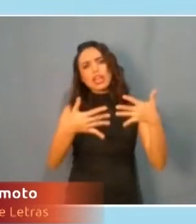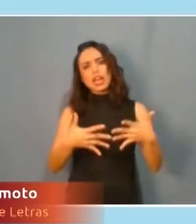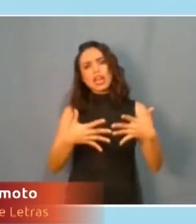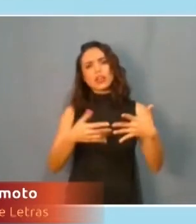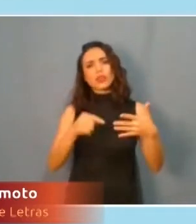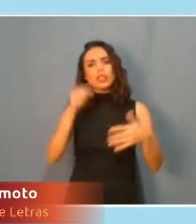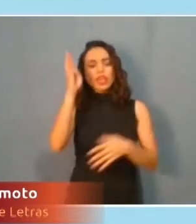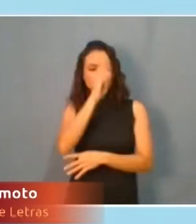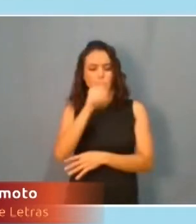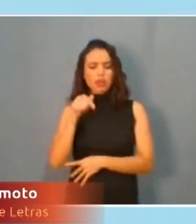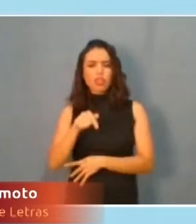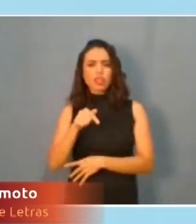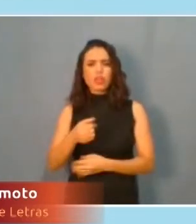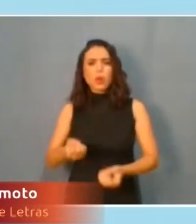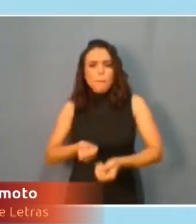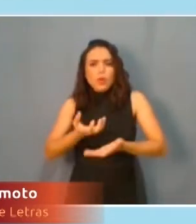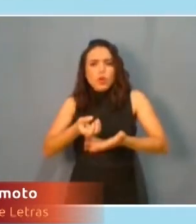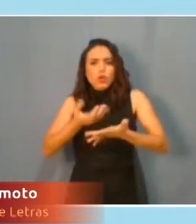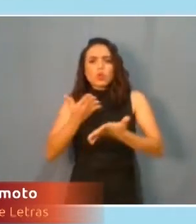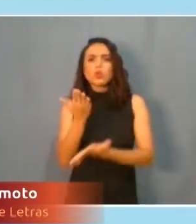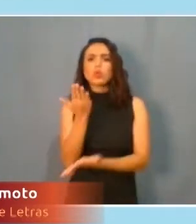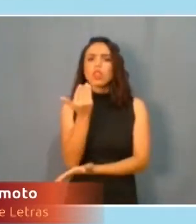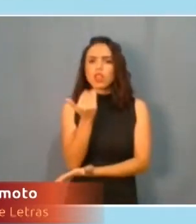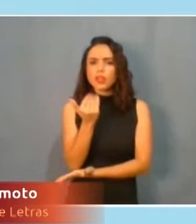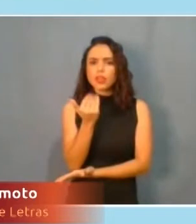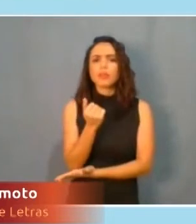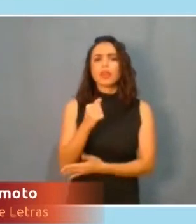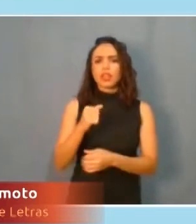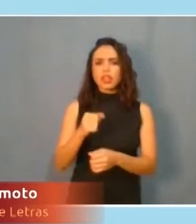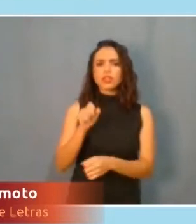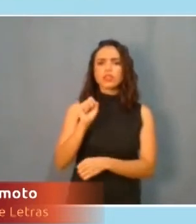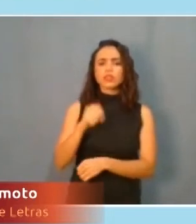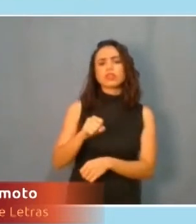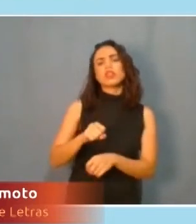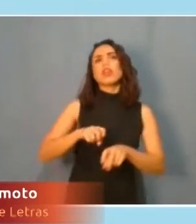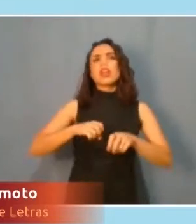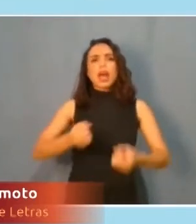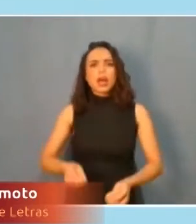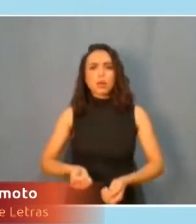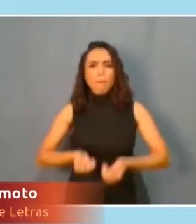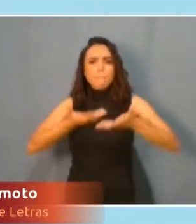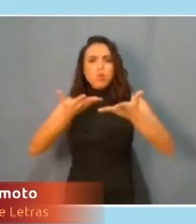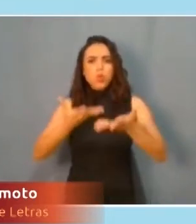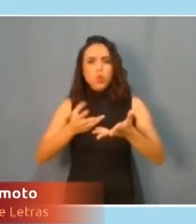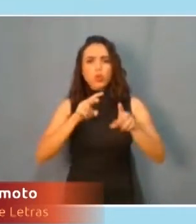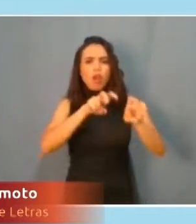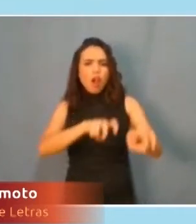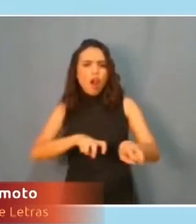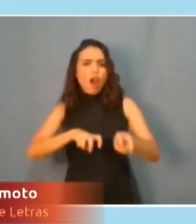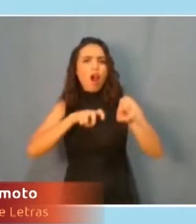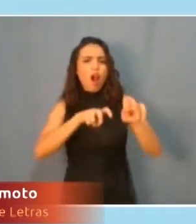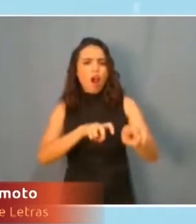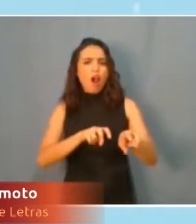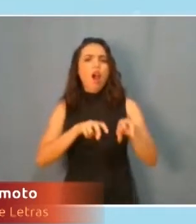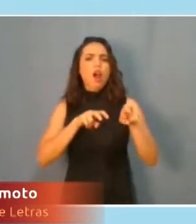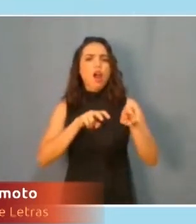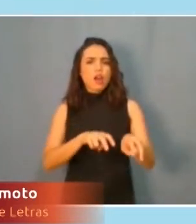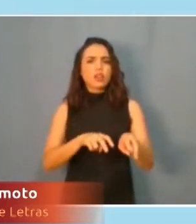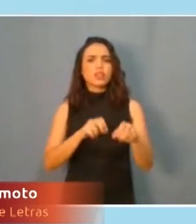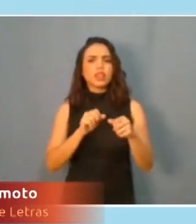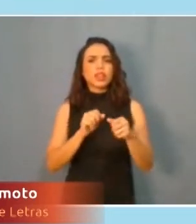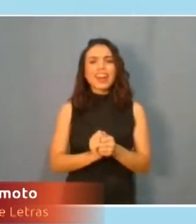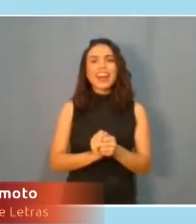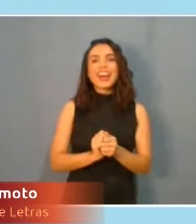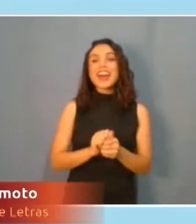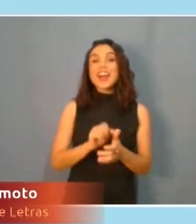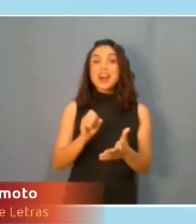tem feito, né? Tem alardeado a grande produção agrícola, que o Brasil alimenta o mundo, a gente sabe aí das propagandas, né? O agro é